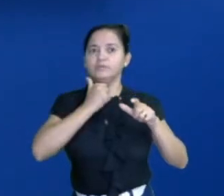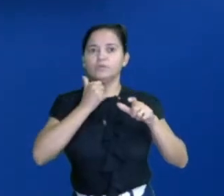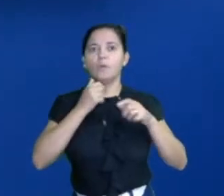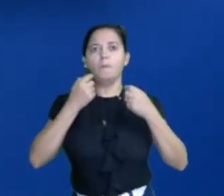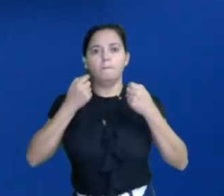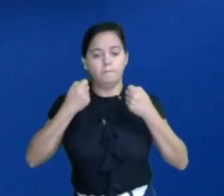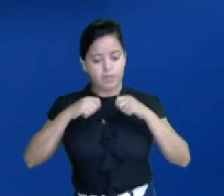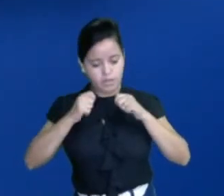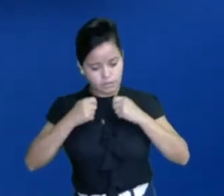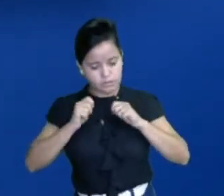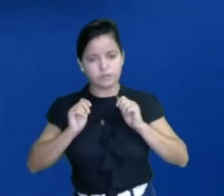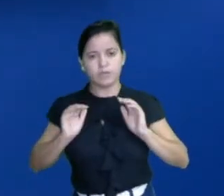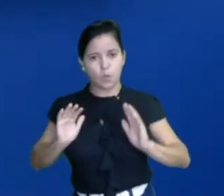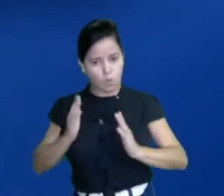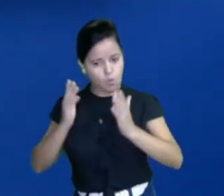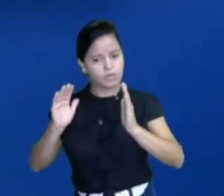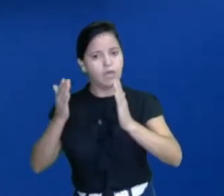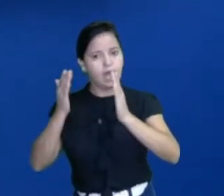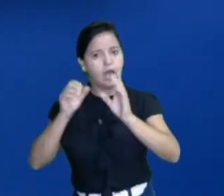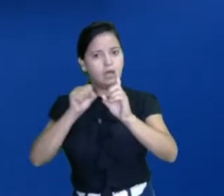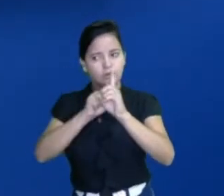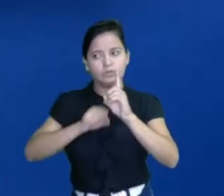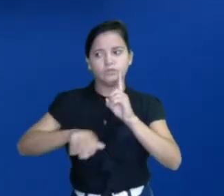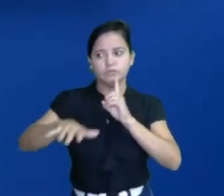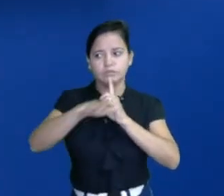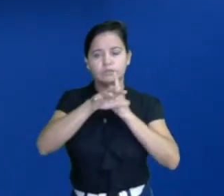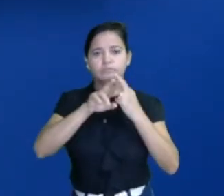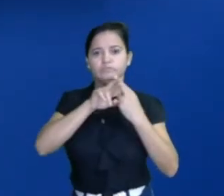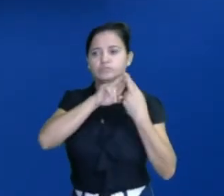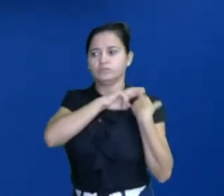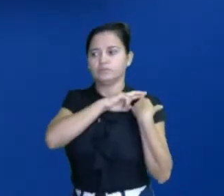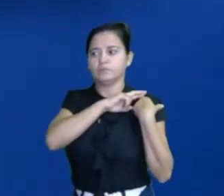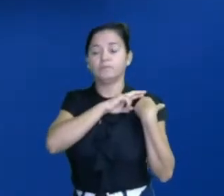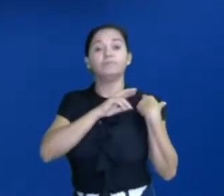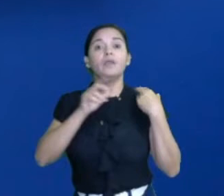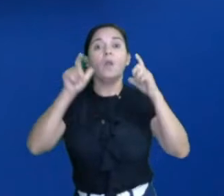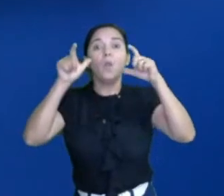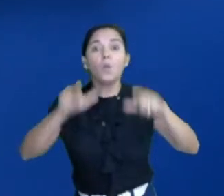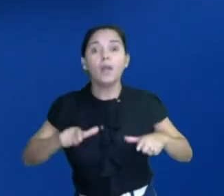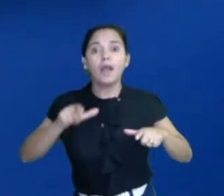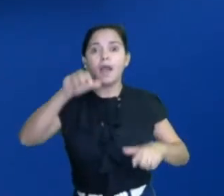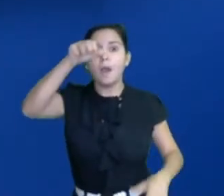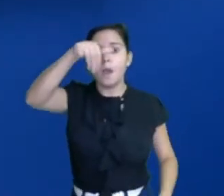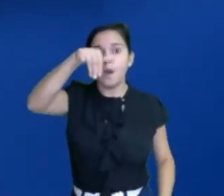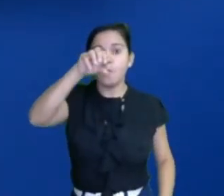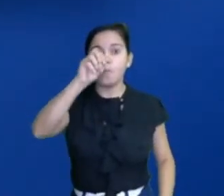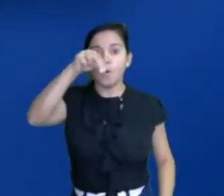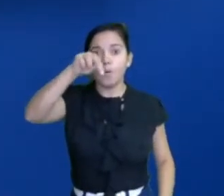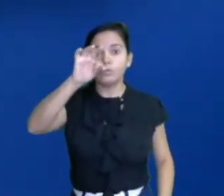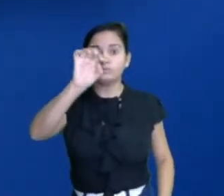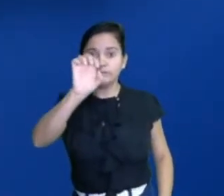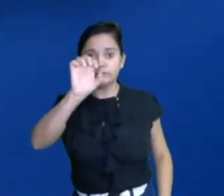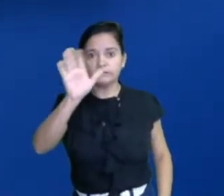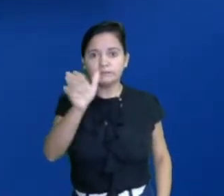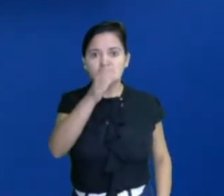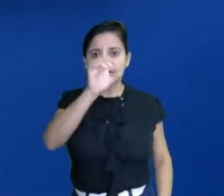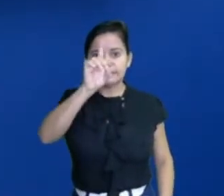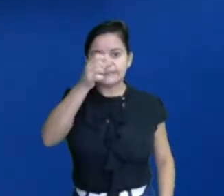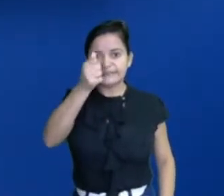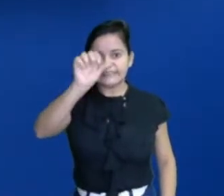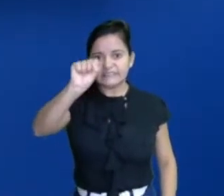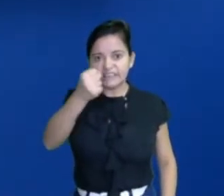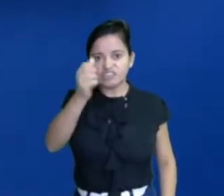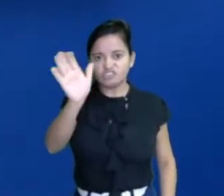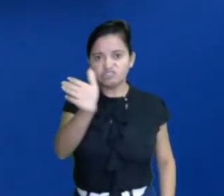pela sociedade. Então, ó, temos aqui lá no Monte das Tabocas o relevo, as formações,